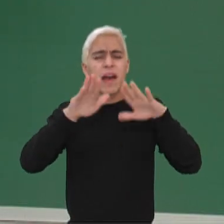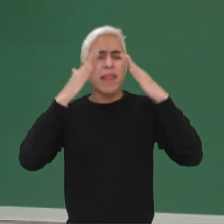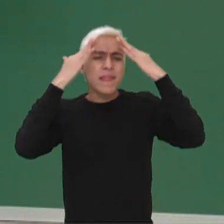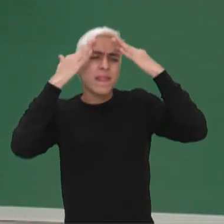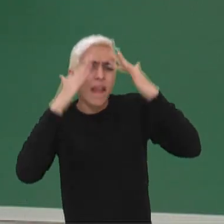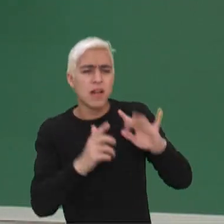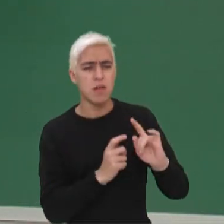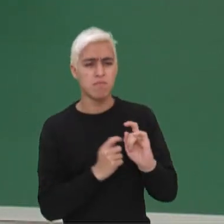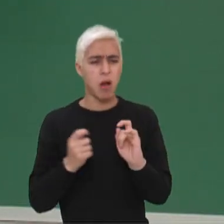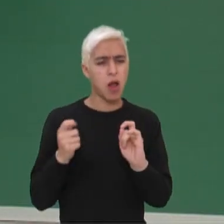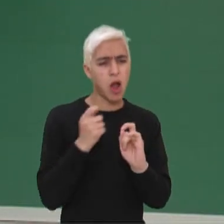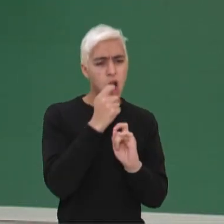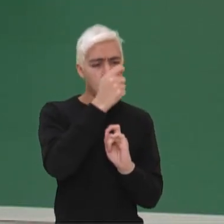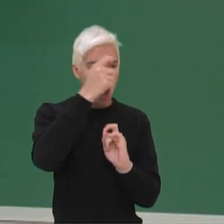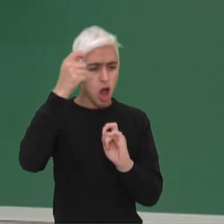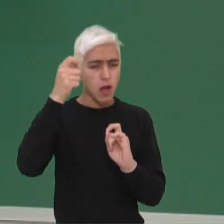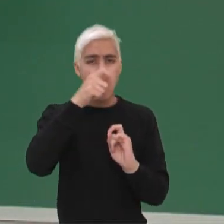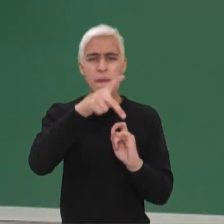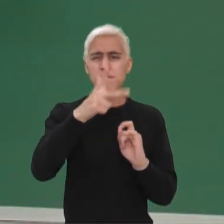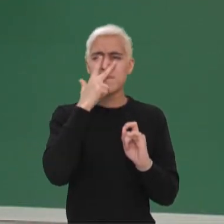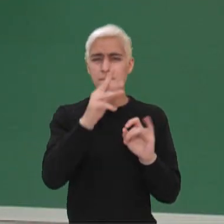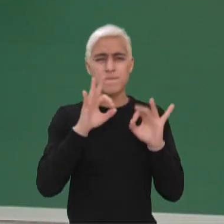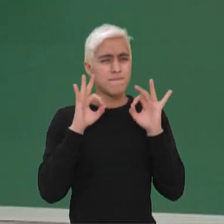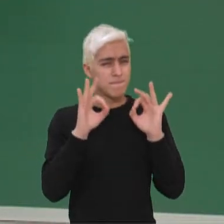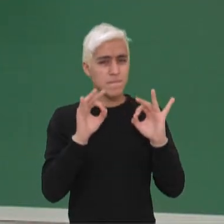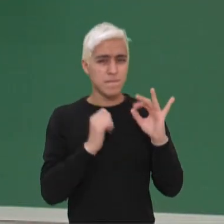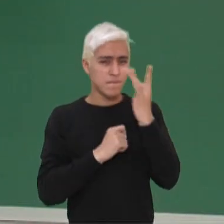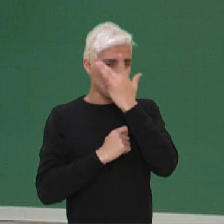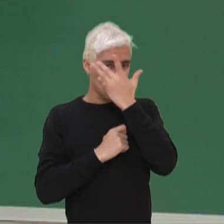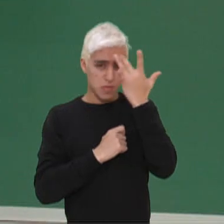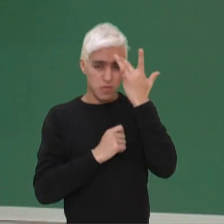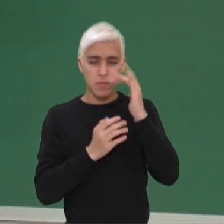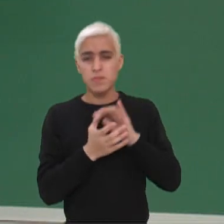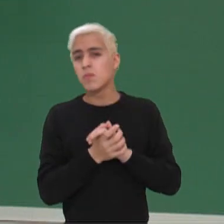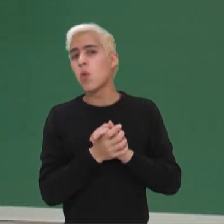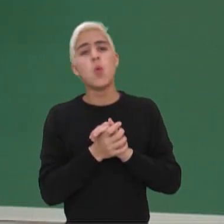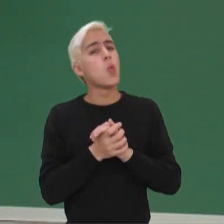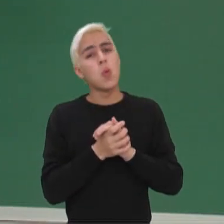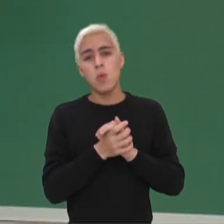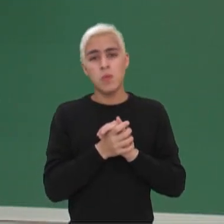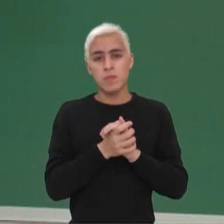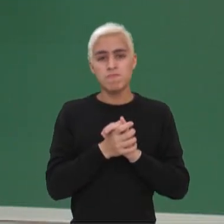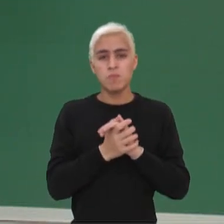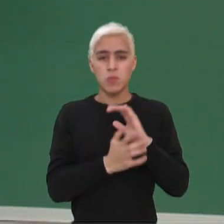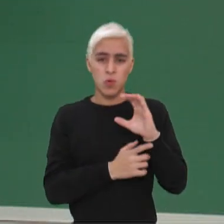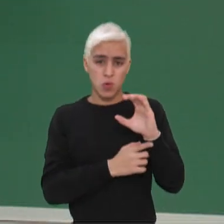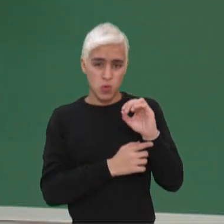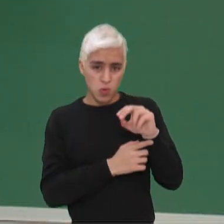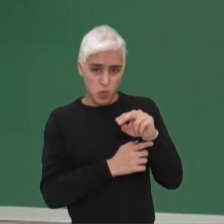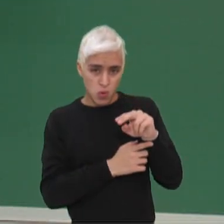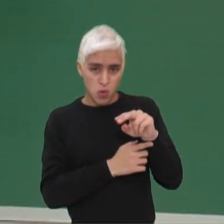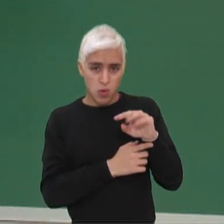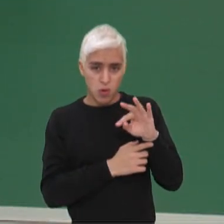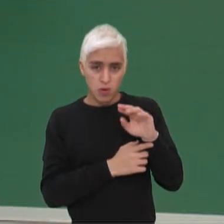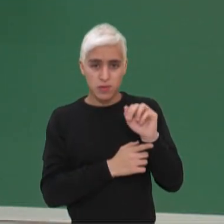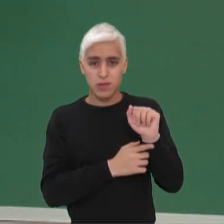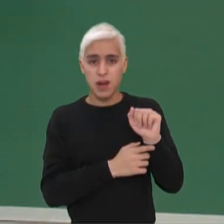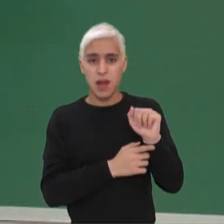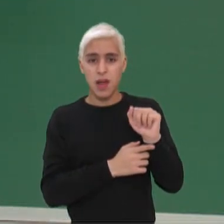naturalidade à escultura, como se ela fosse uma pessoa antes de ser uma escultura, é o contraposto. É o fato